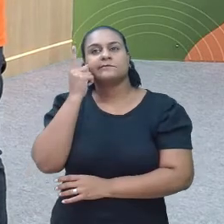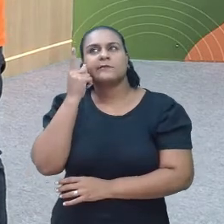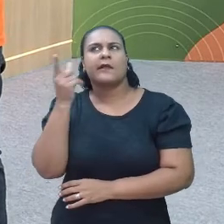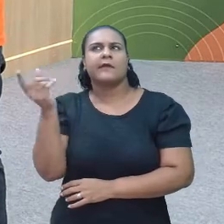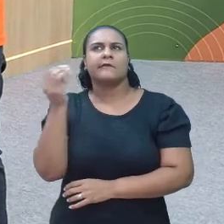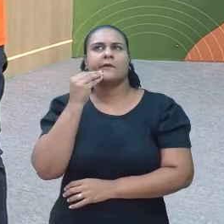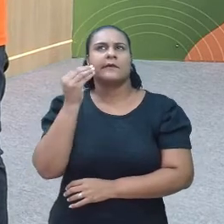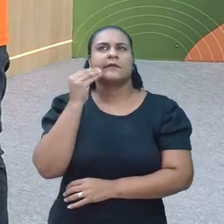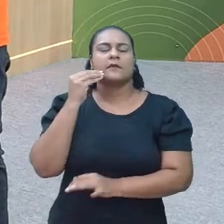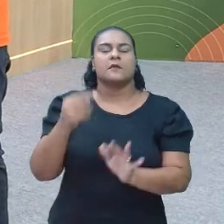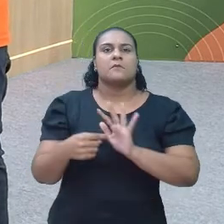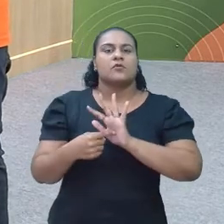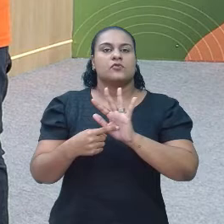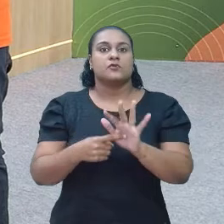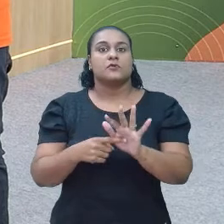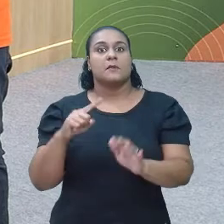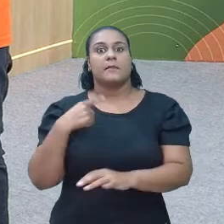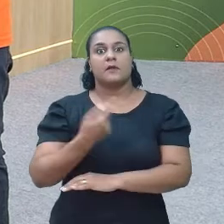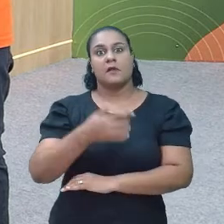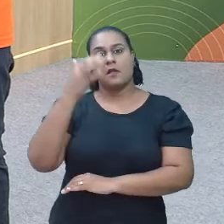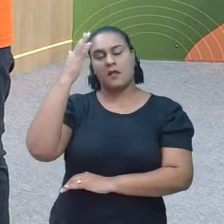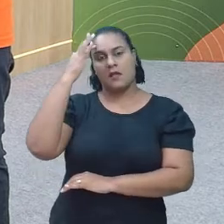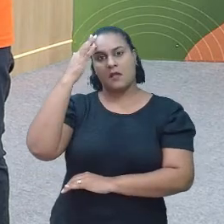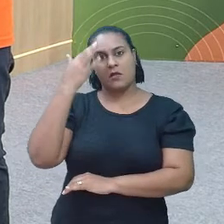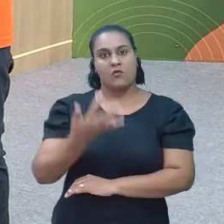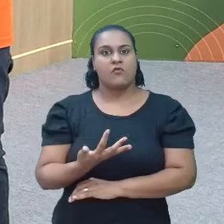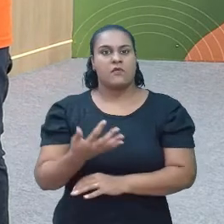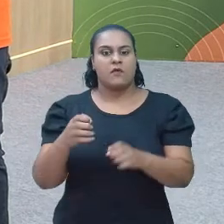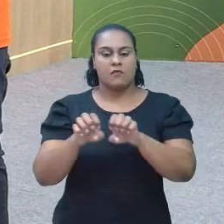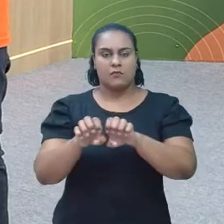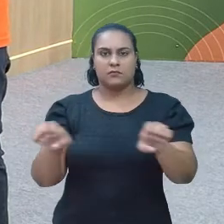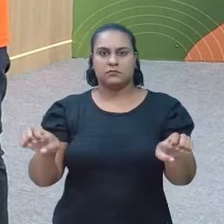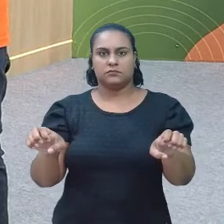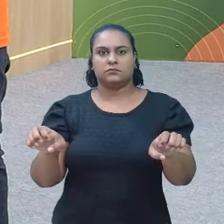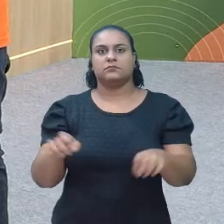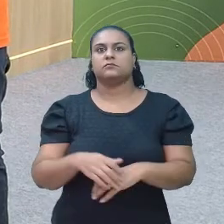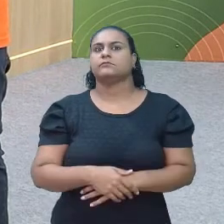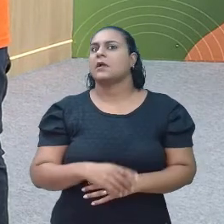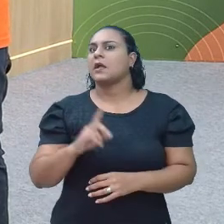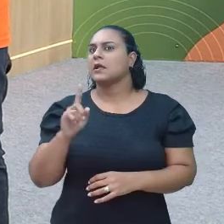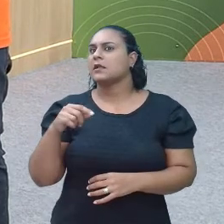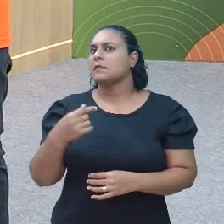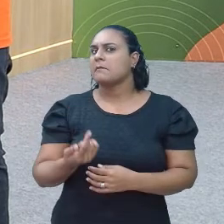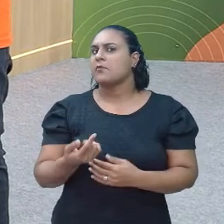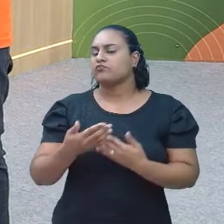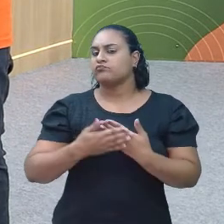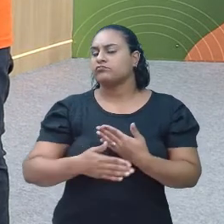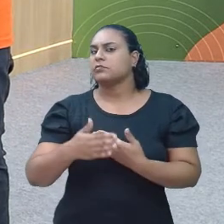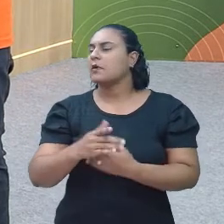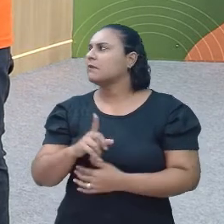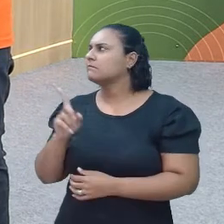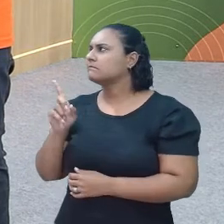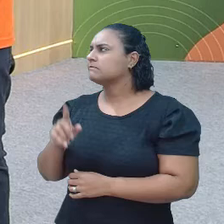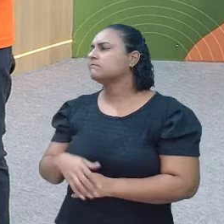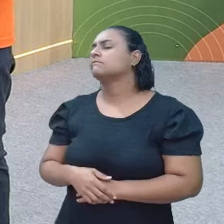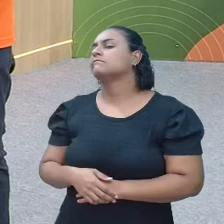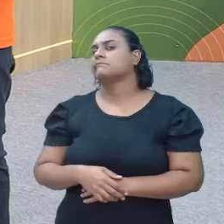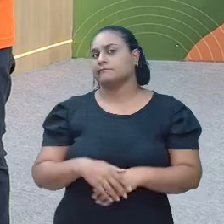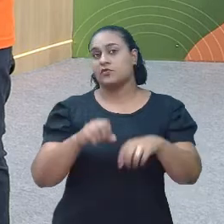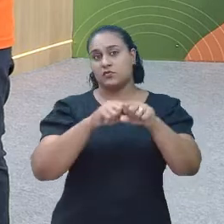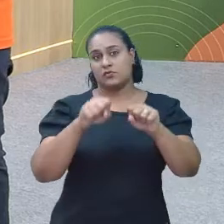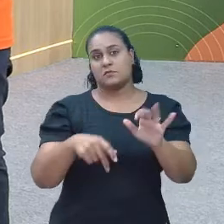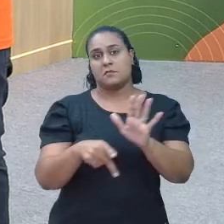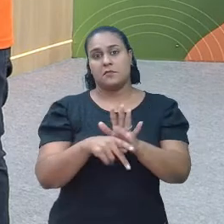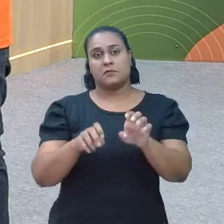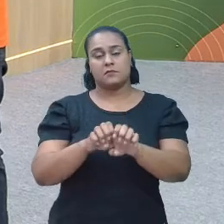tentar trazer para resolver uma equação e o que vem em sequência com relação à equação, que são os sistemas de